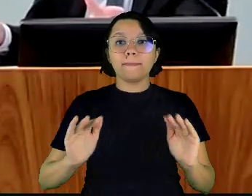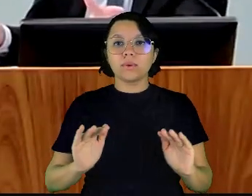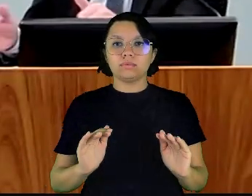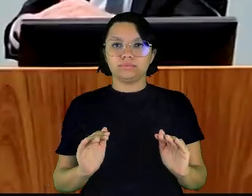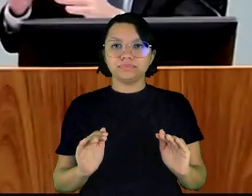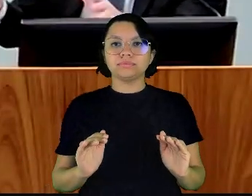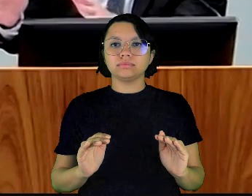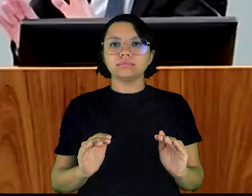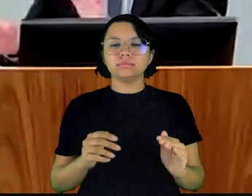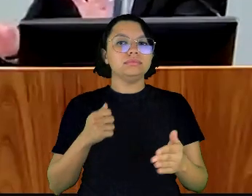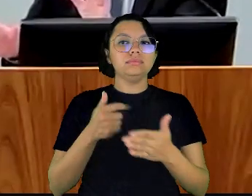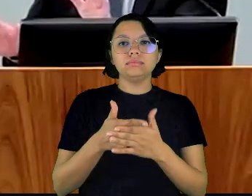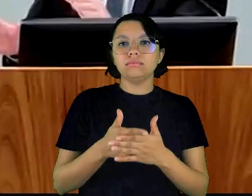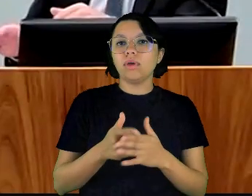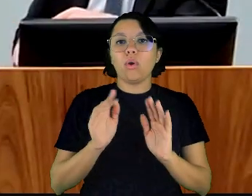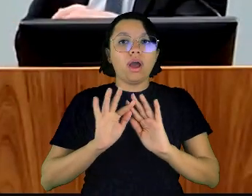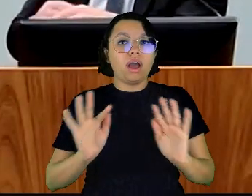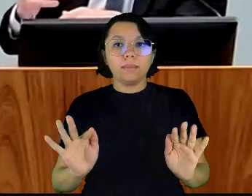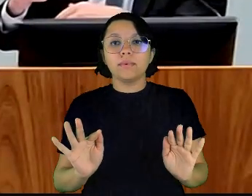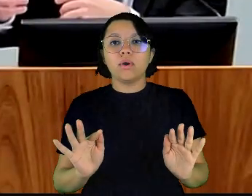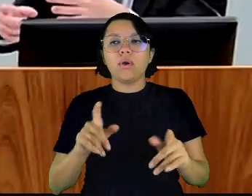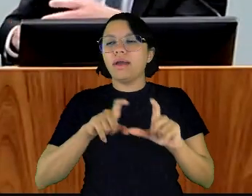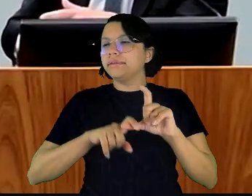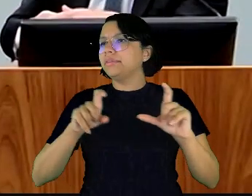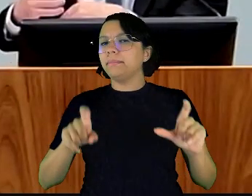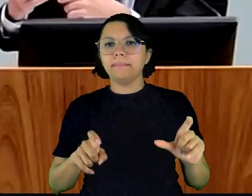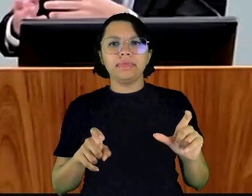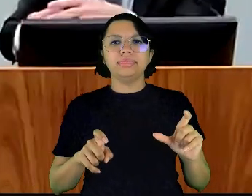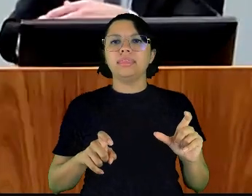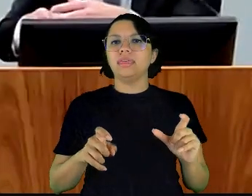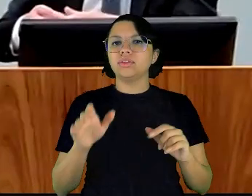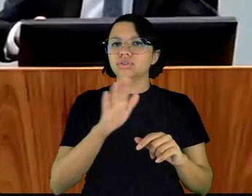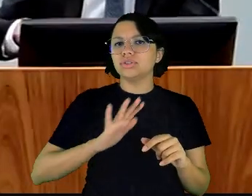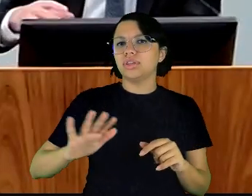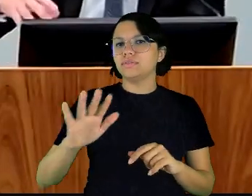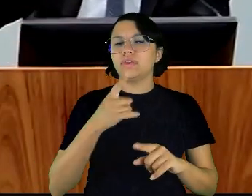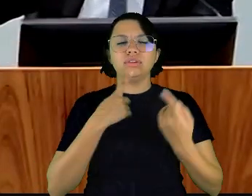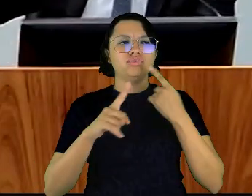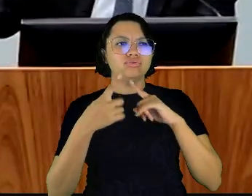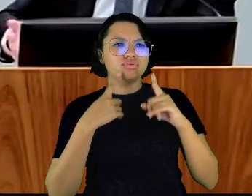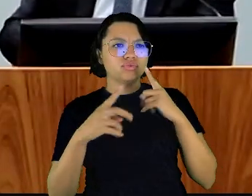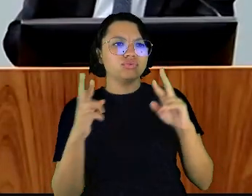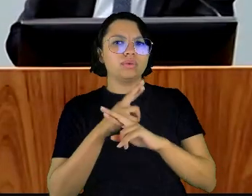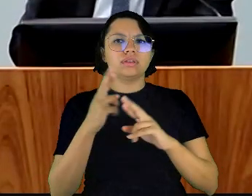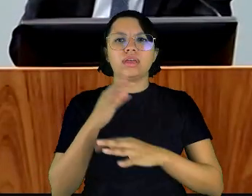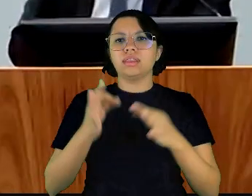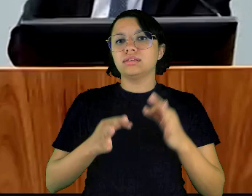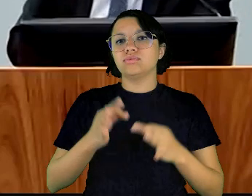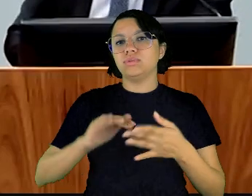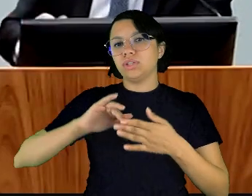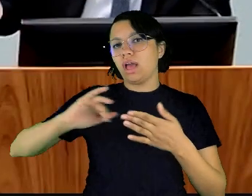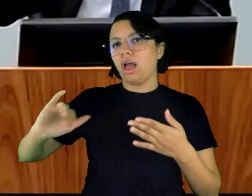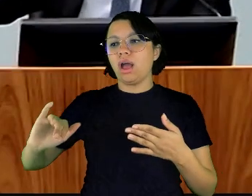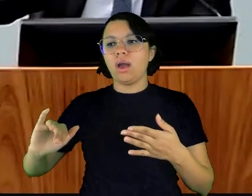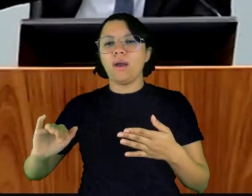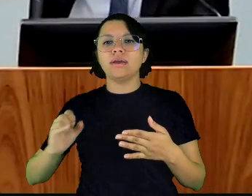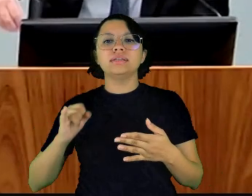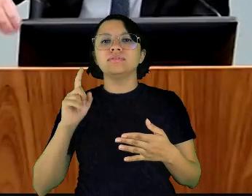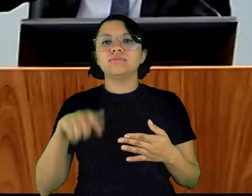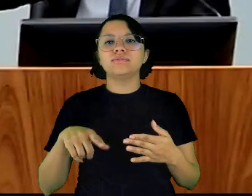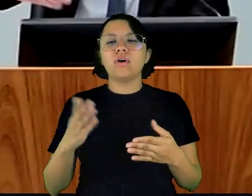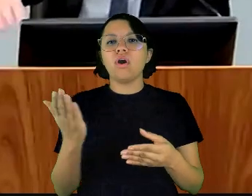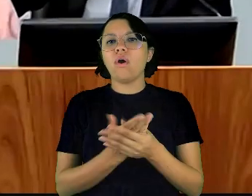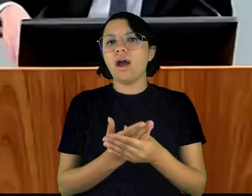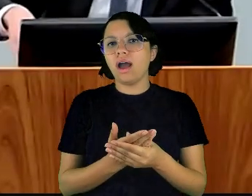Por exemplo, pagou e ponto final, independentemente das esferas de discussões da relação jurídica à parte, né? E se fosse o caso, enfia